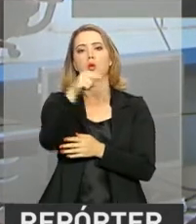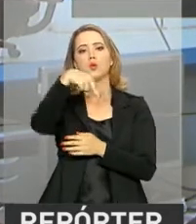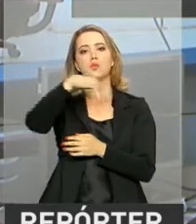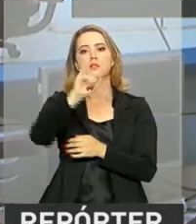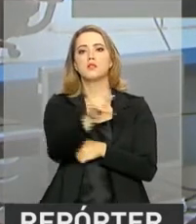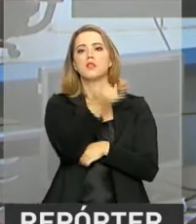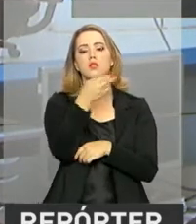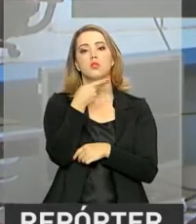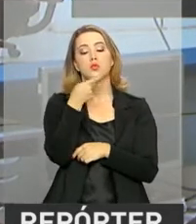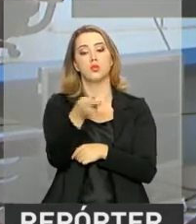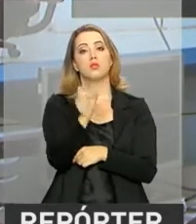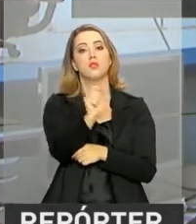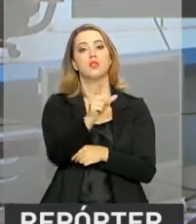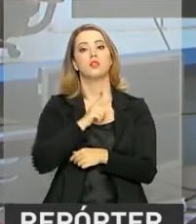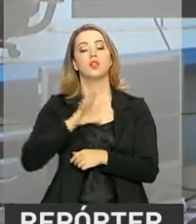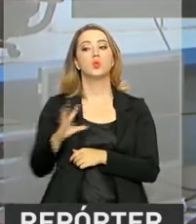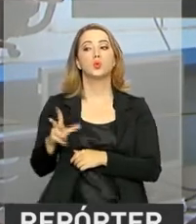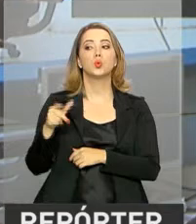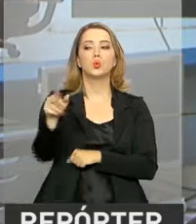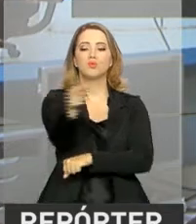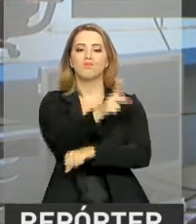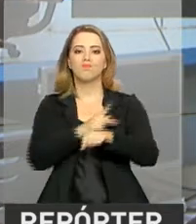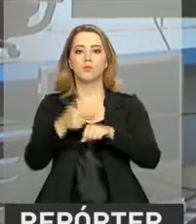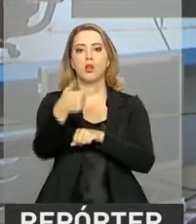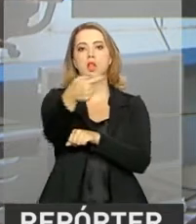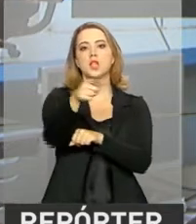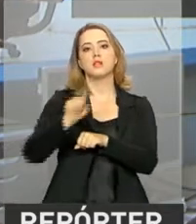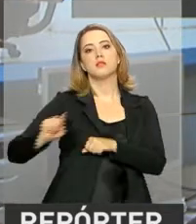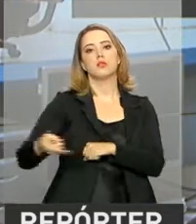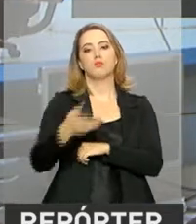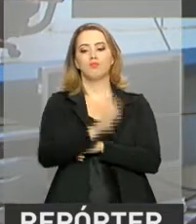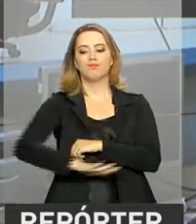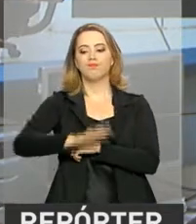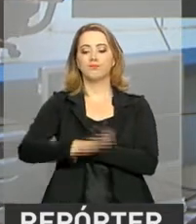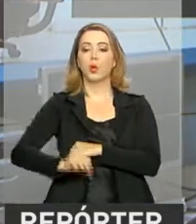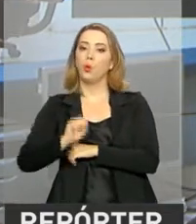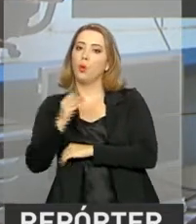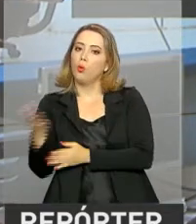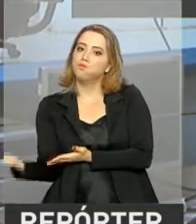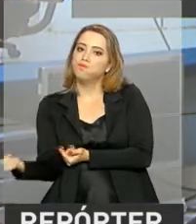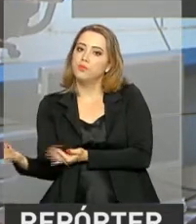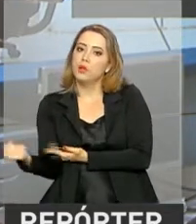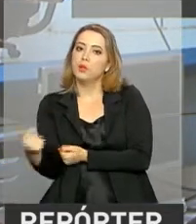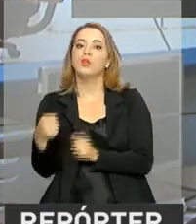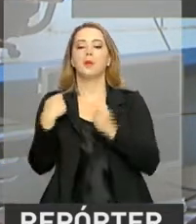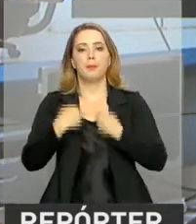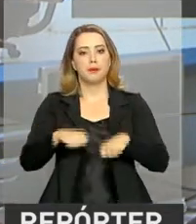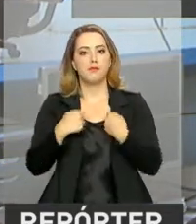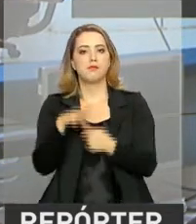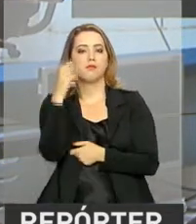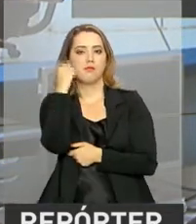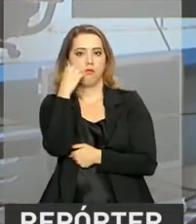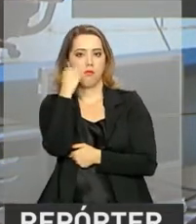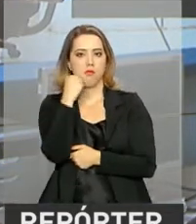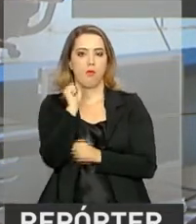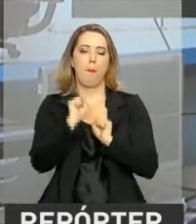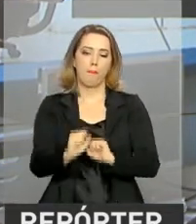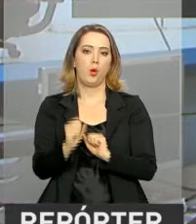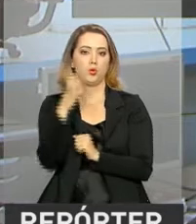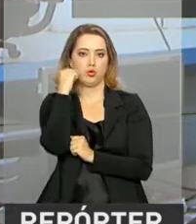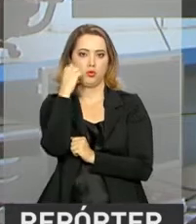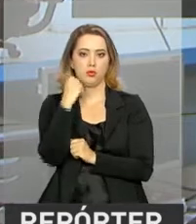ae todo o país cerca de 7 mil crianças e adolescentes aptos para adoção por outro lado são mais de